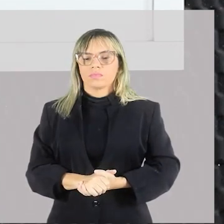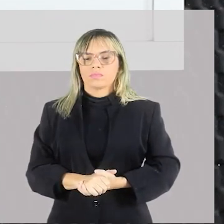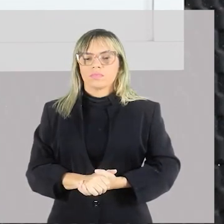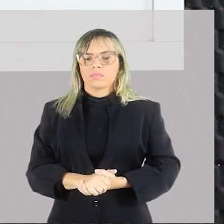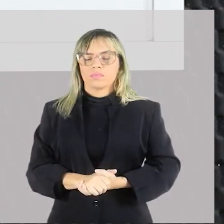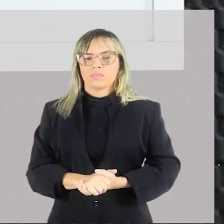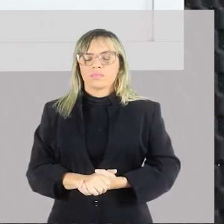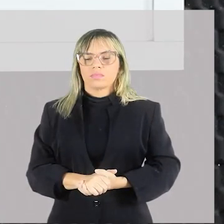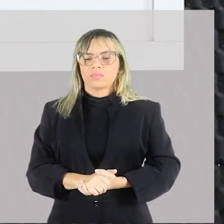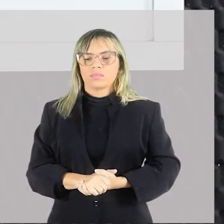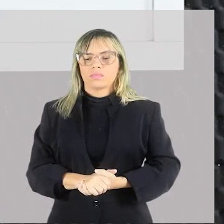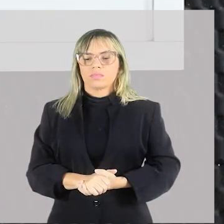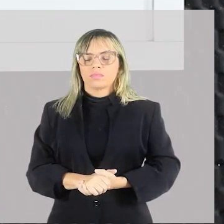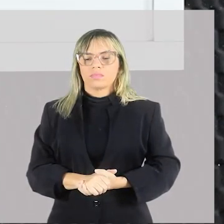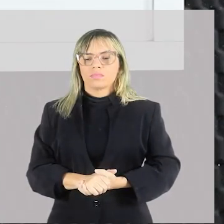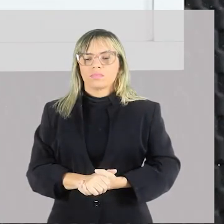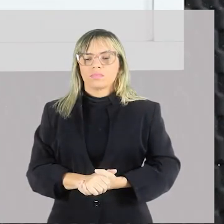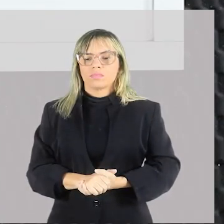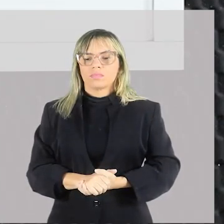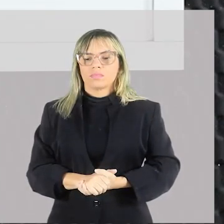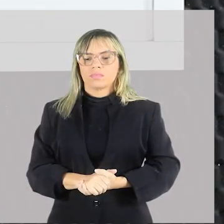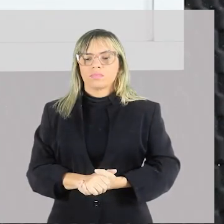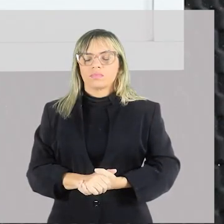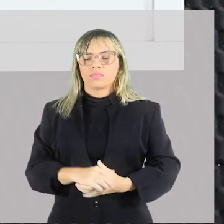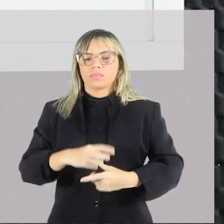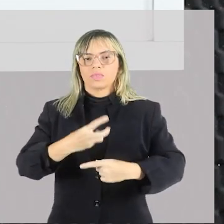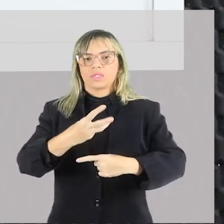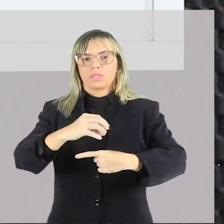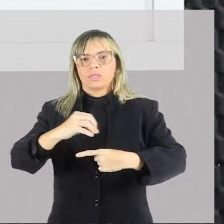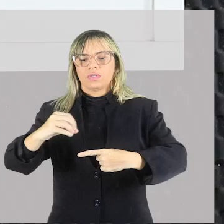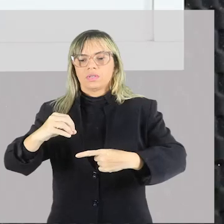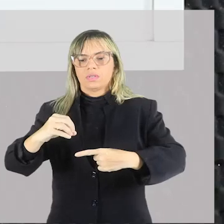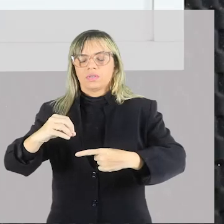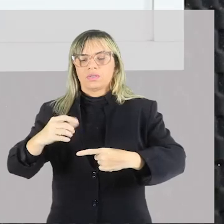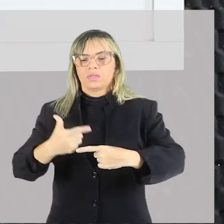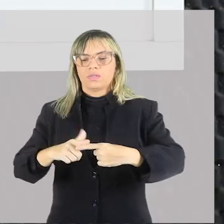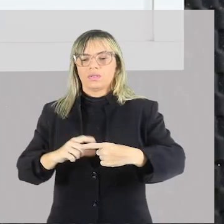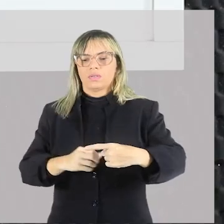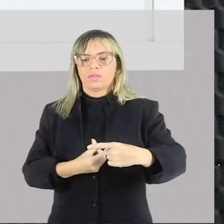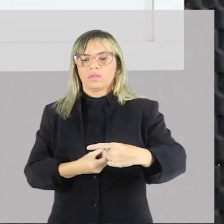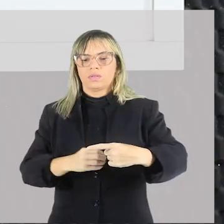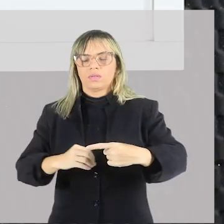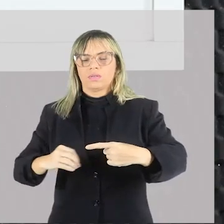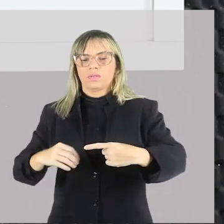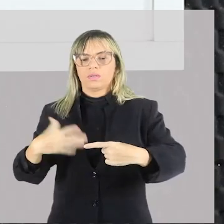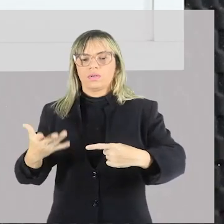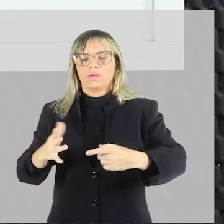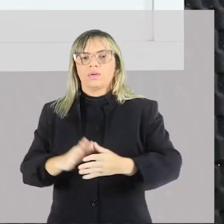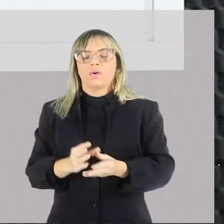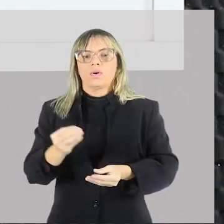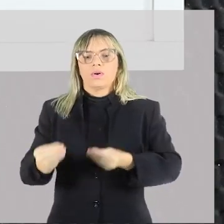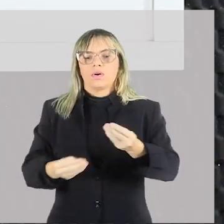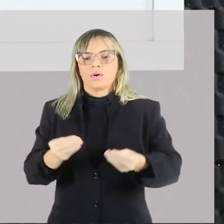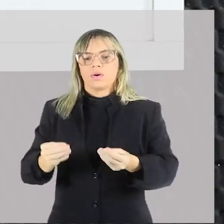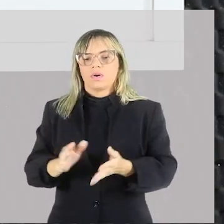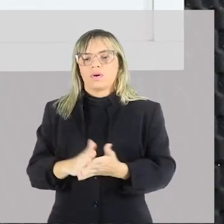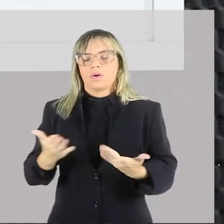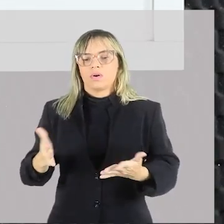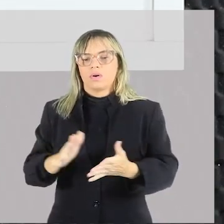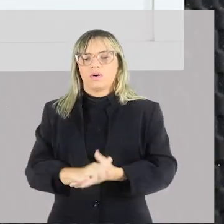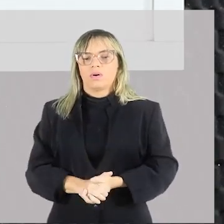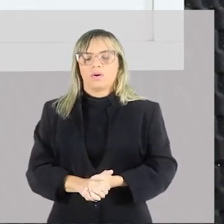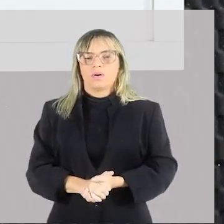600 so 300 agora a gente tem que dar uma olhada como é que ele colocou essas opções né que aí tá em forma de fração pode ser